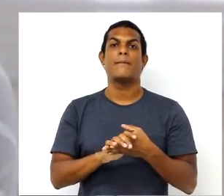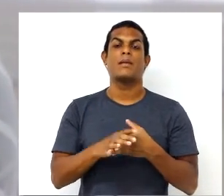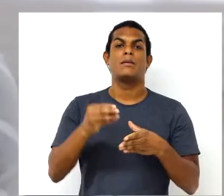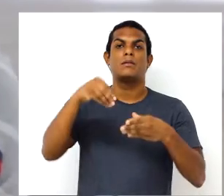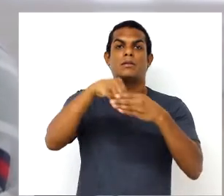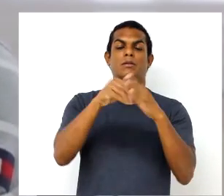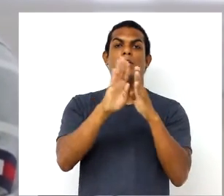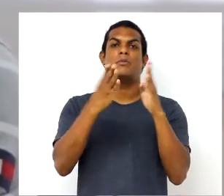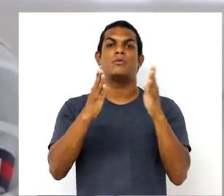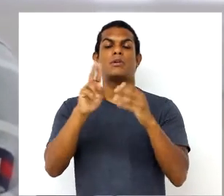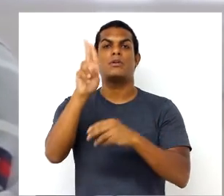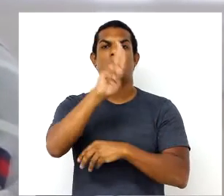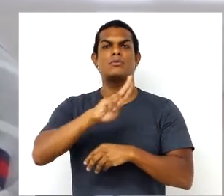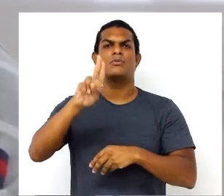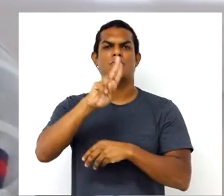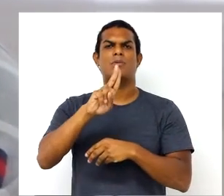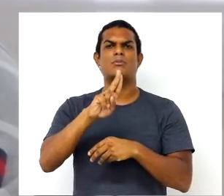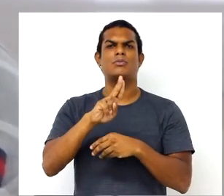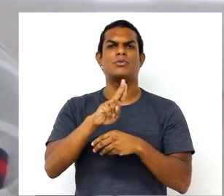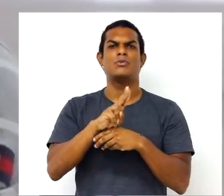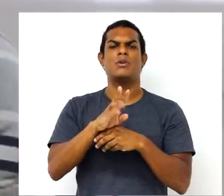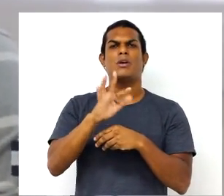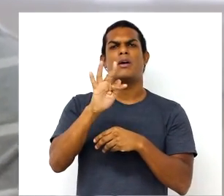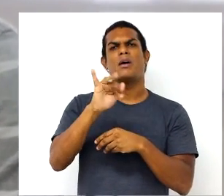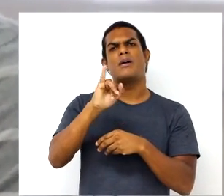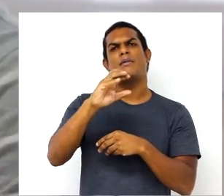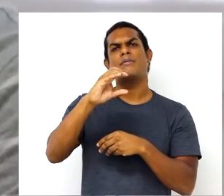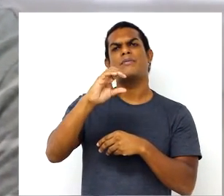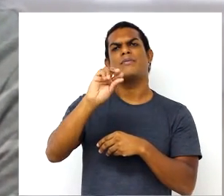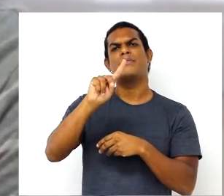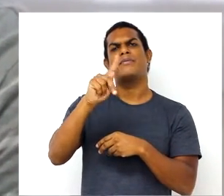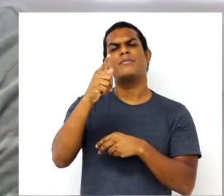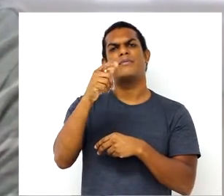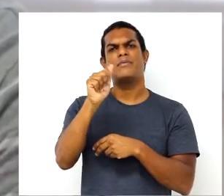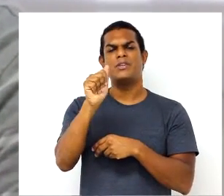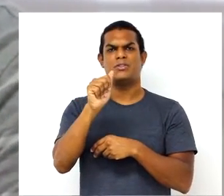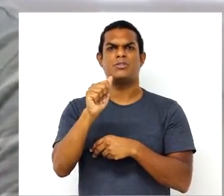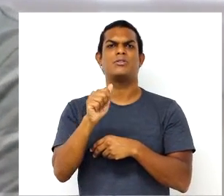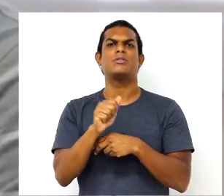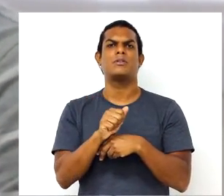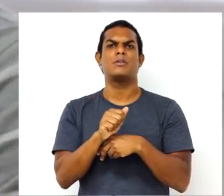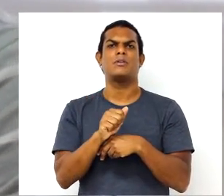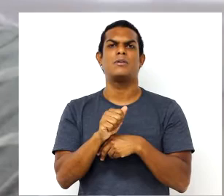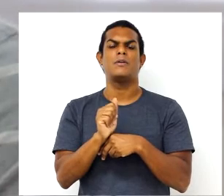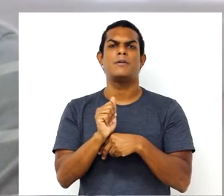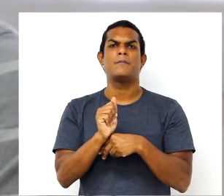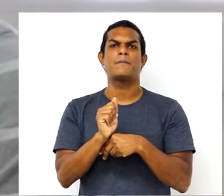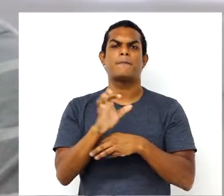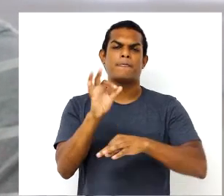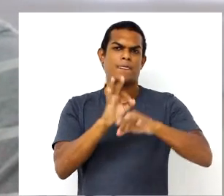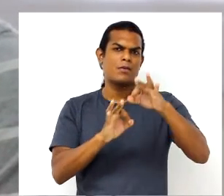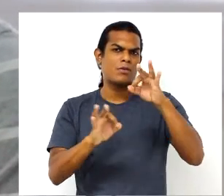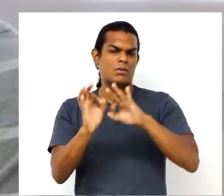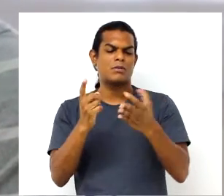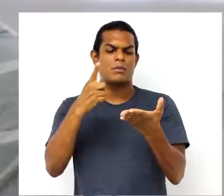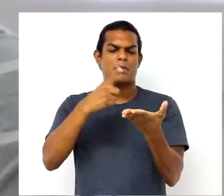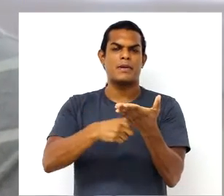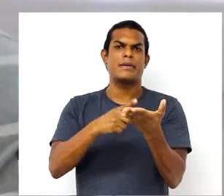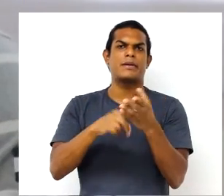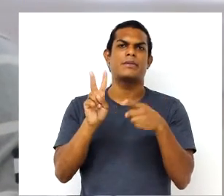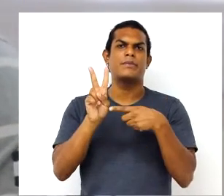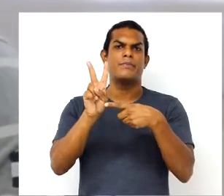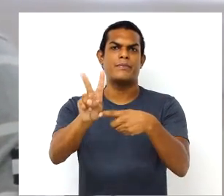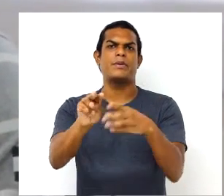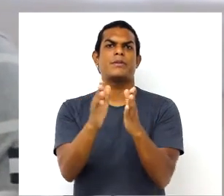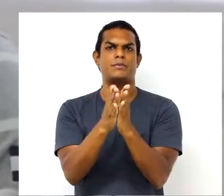gente ter resumos sobre livros, aquela fichinha que tem um controle de empréstimo do livro.